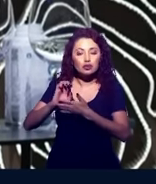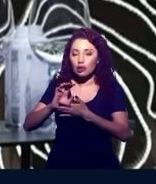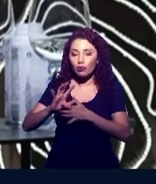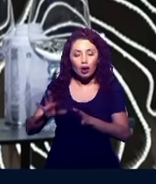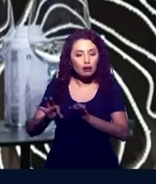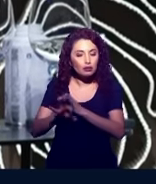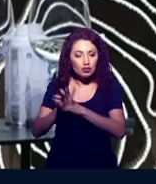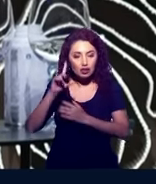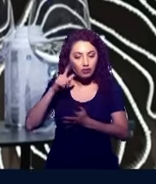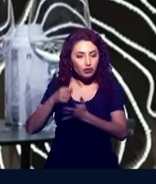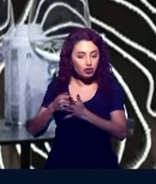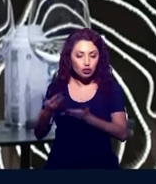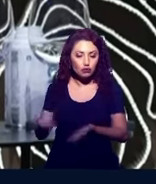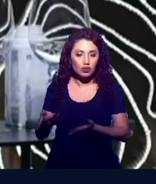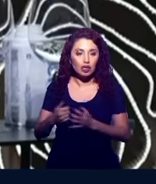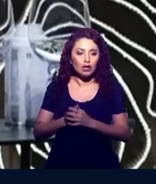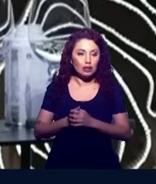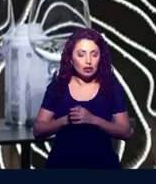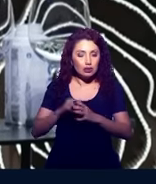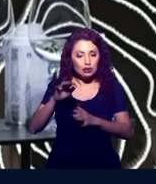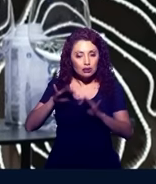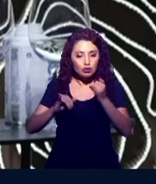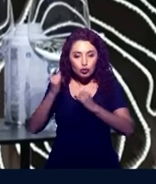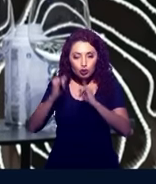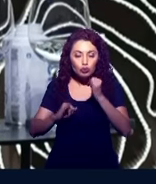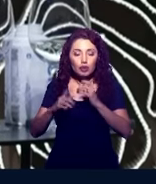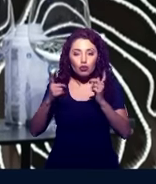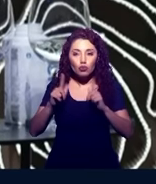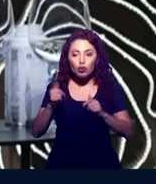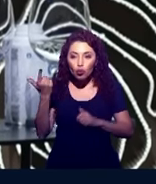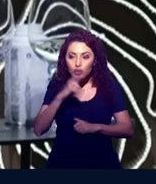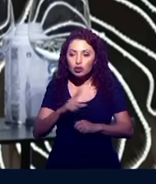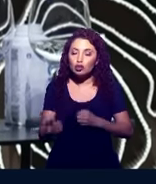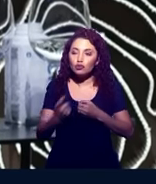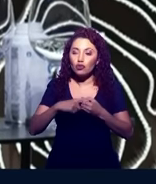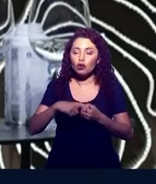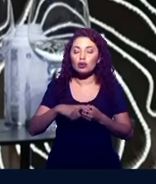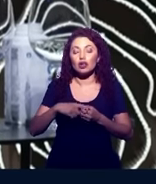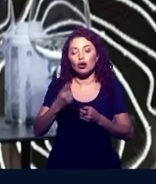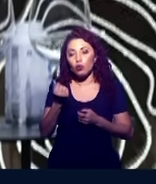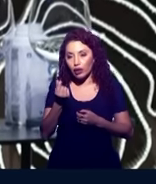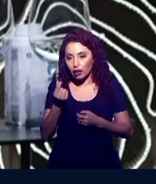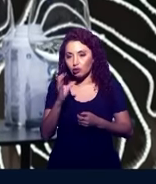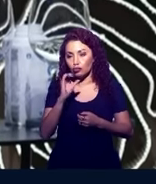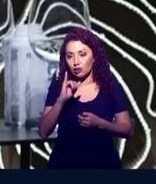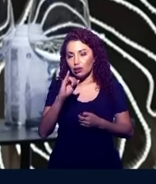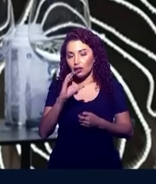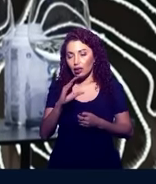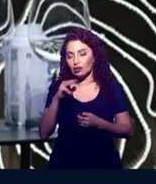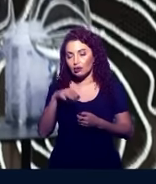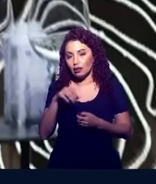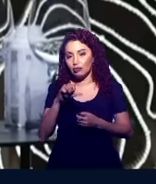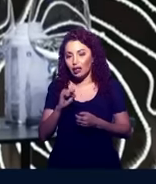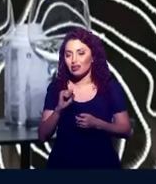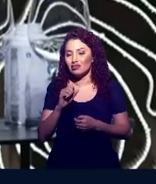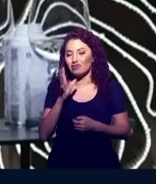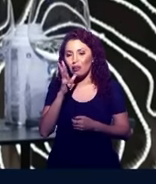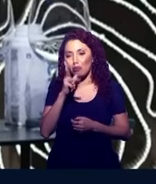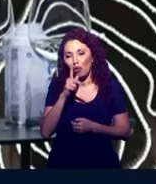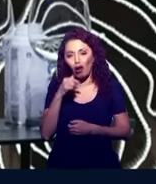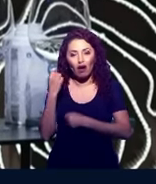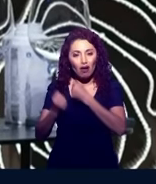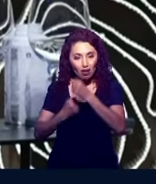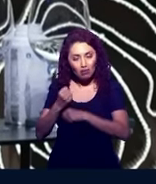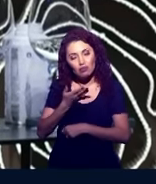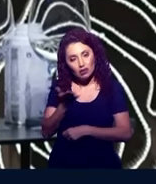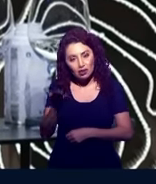uma indústria às vezes para reaver um crédito de cms leva anos do de produtos exportados e